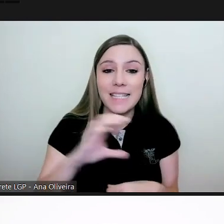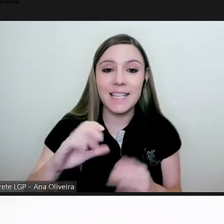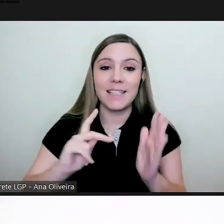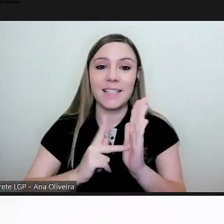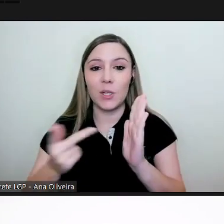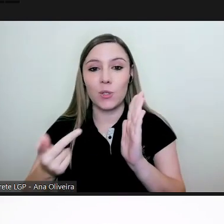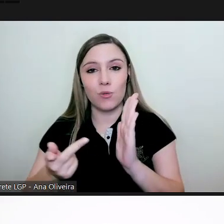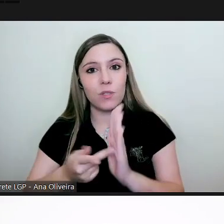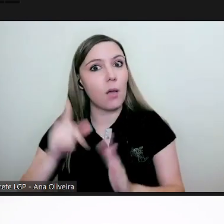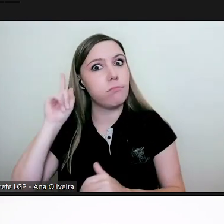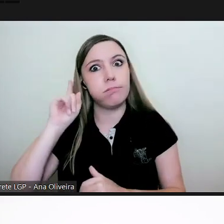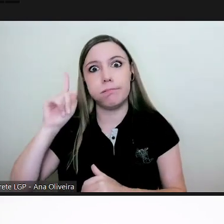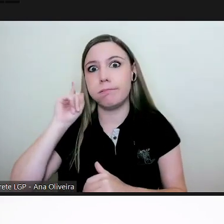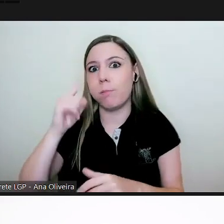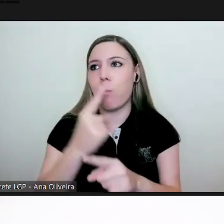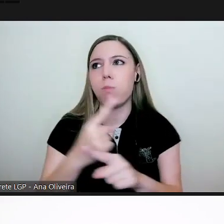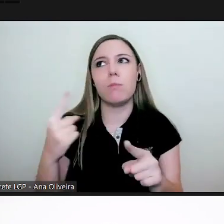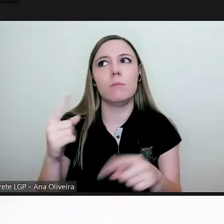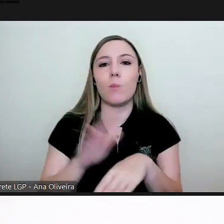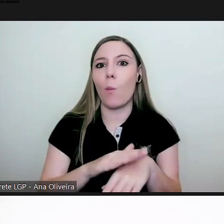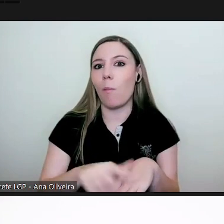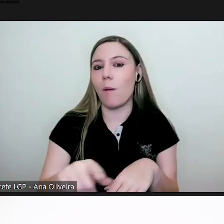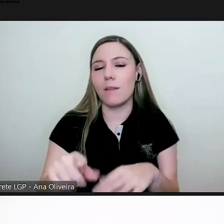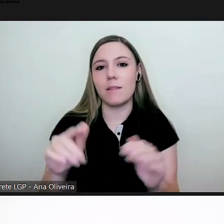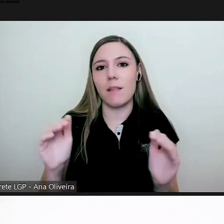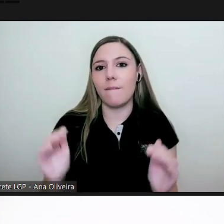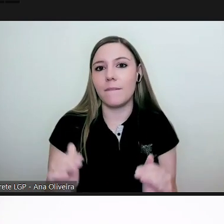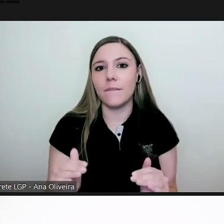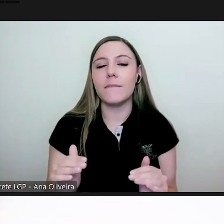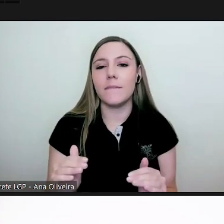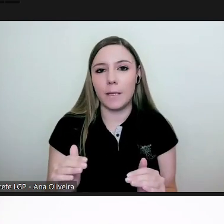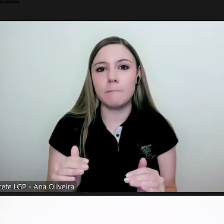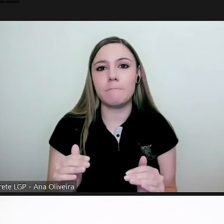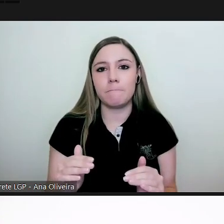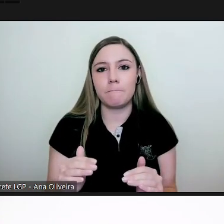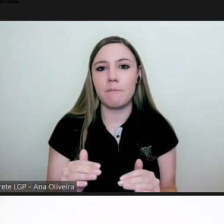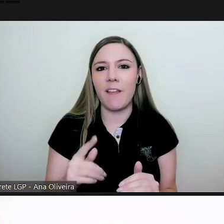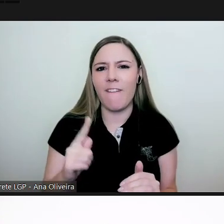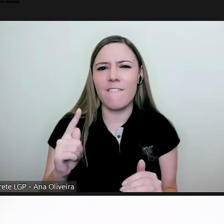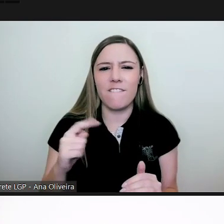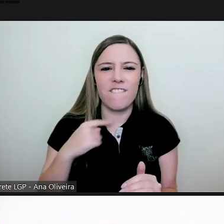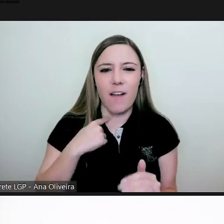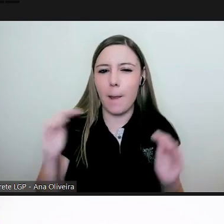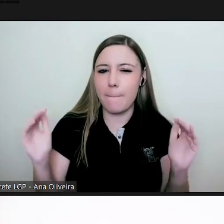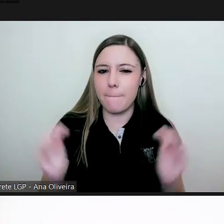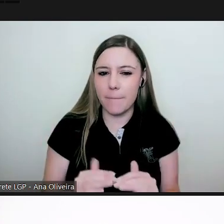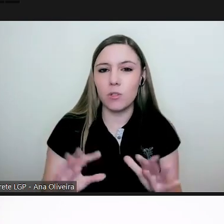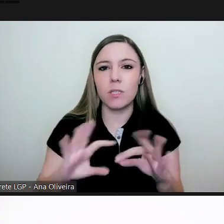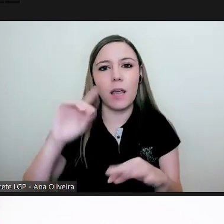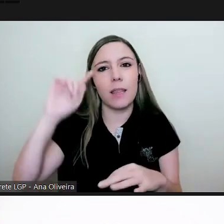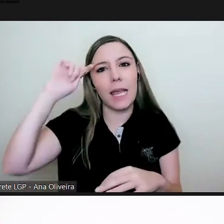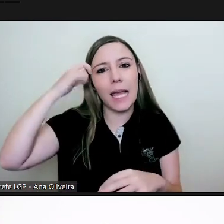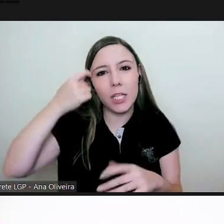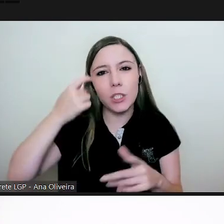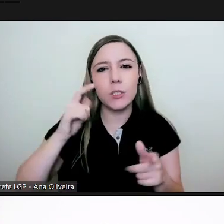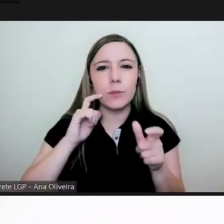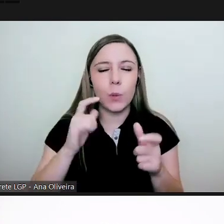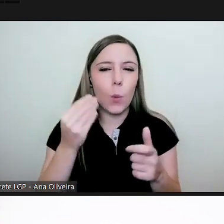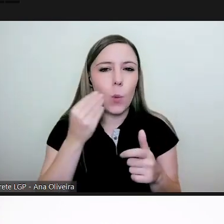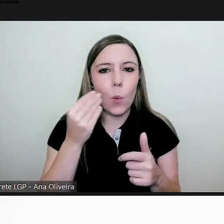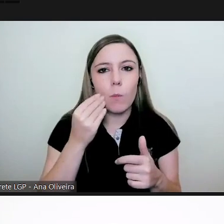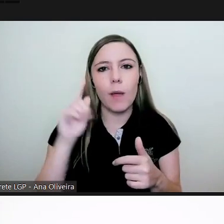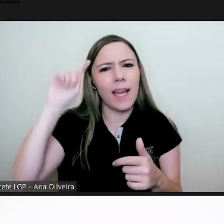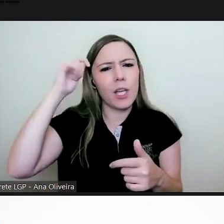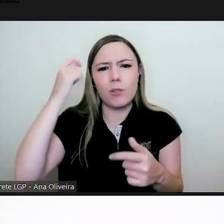tecnologia é absolutamente importante porque minimiza a potencialidade de erro nessa gestão de riscos. Quando falo em riscos da mais